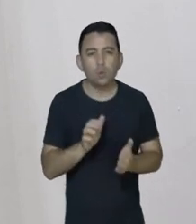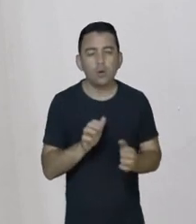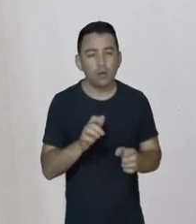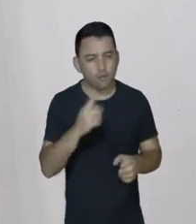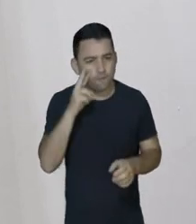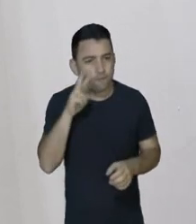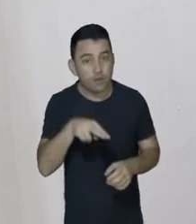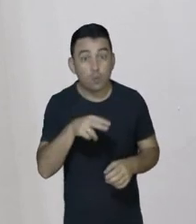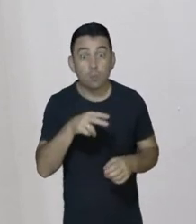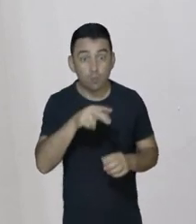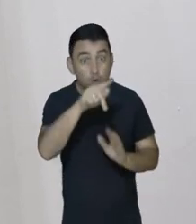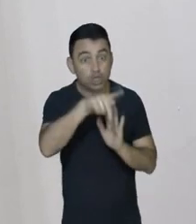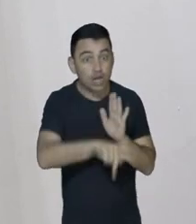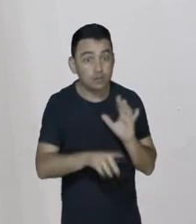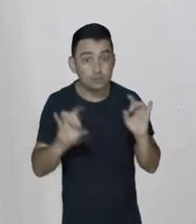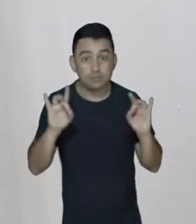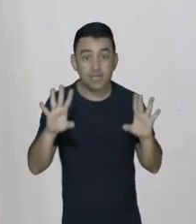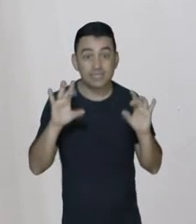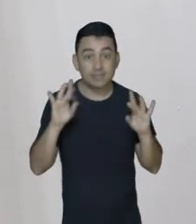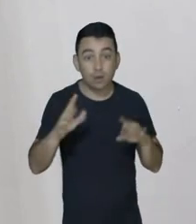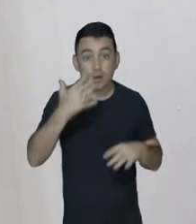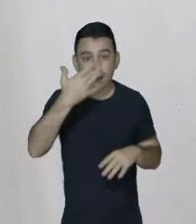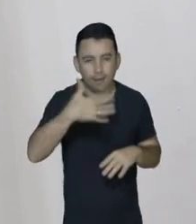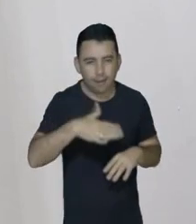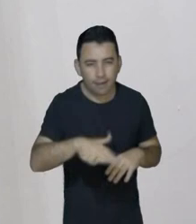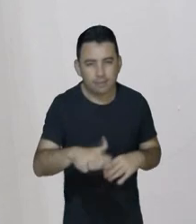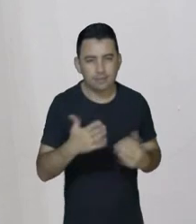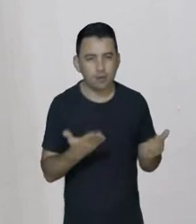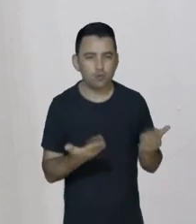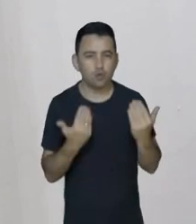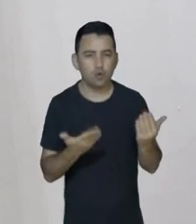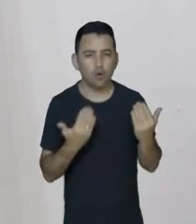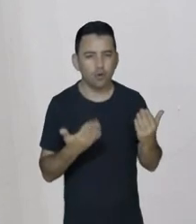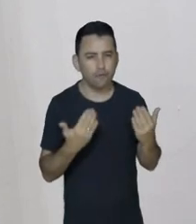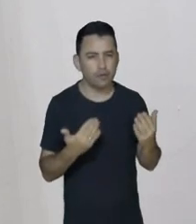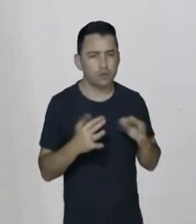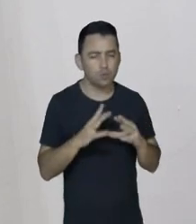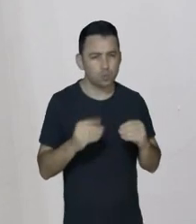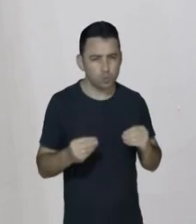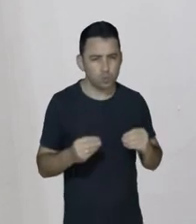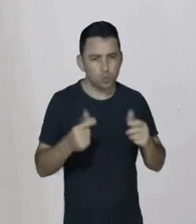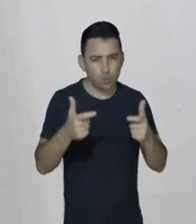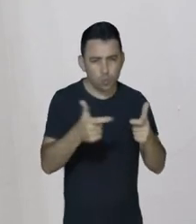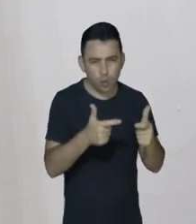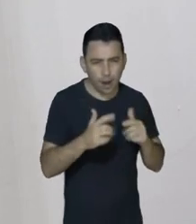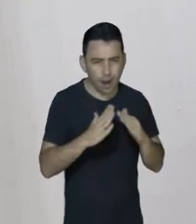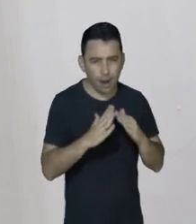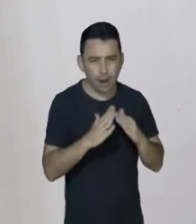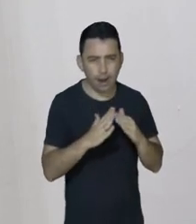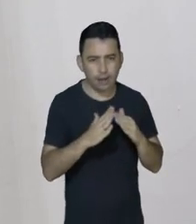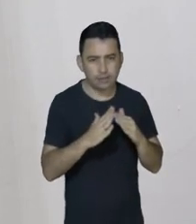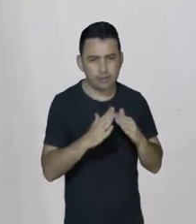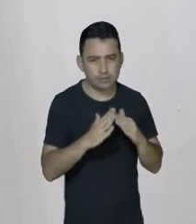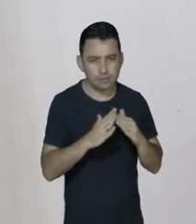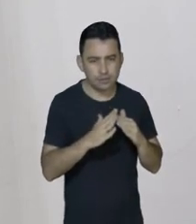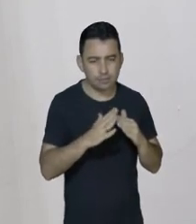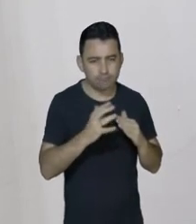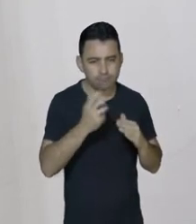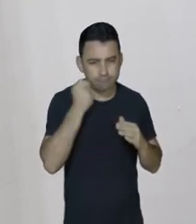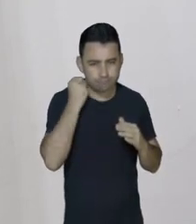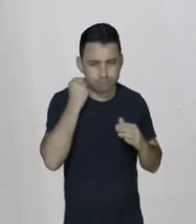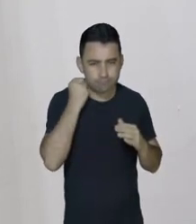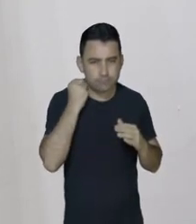projeto especial. As crianças e os adolescentes que estão em casas de recolhimento,